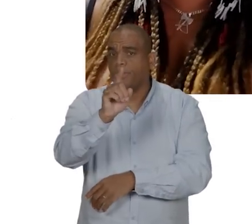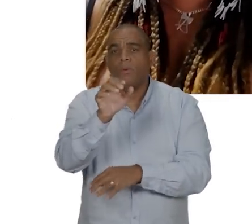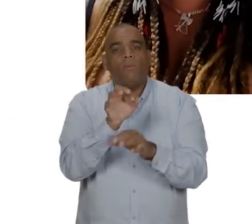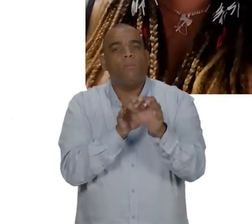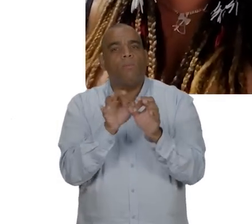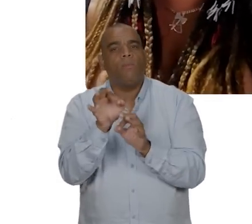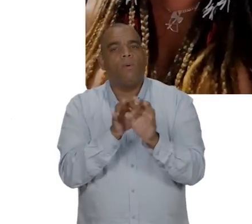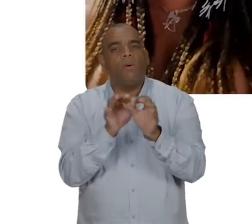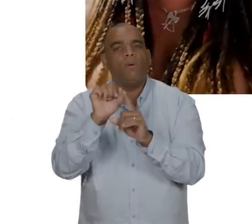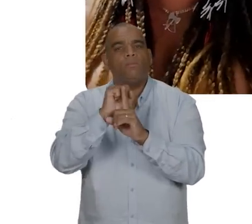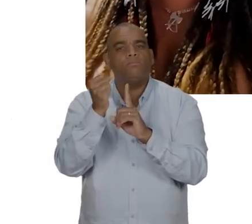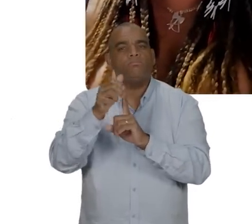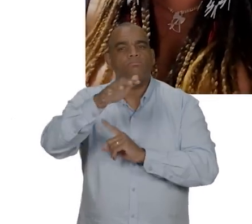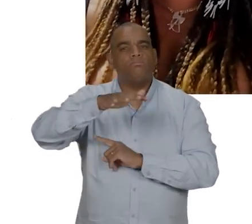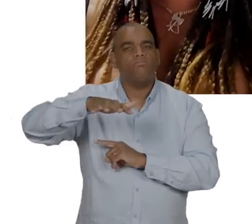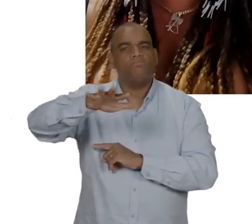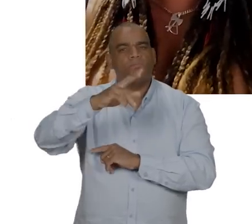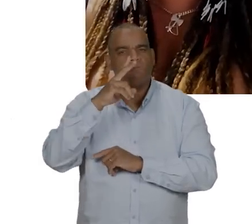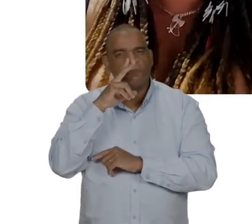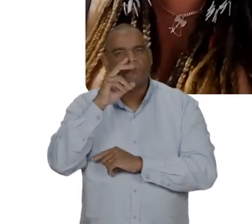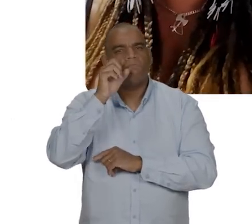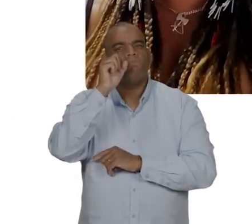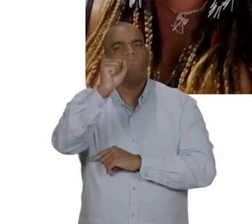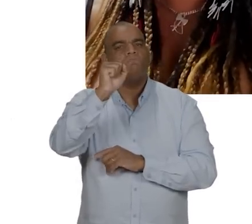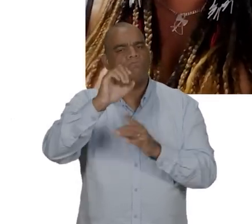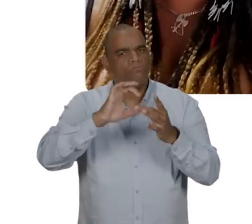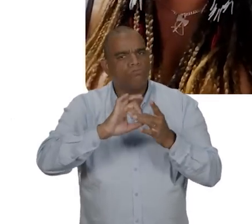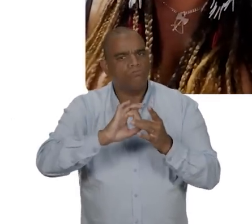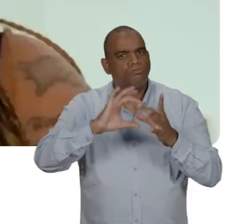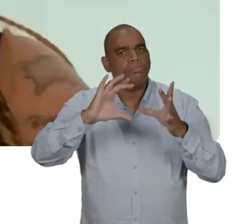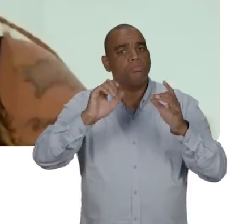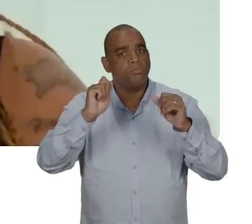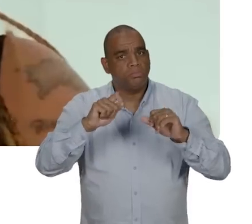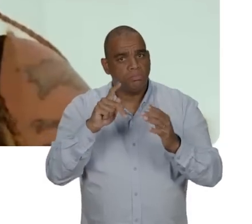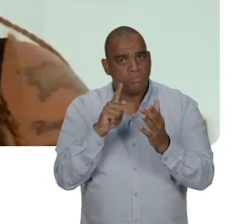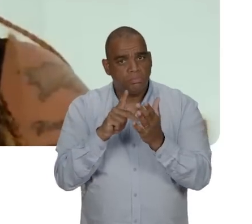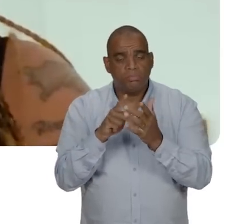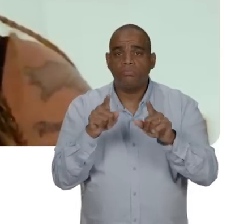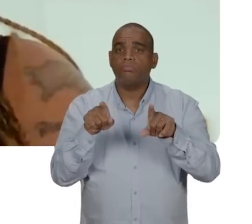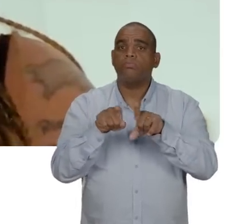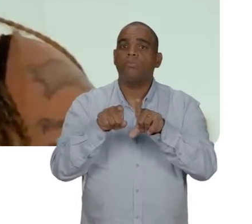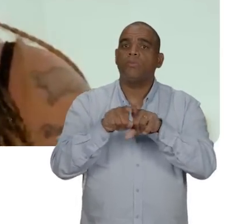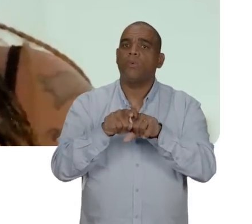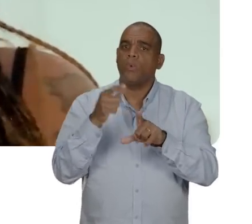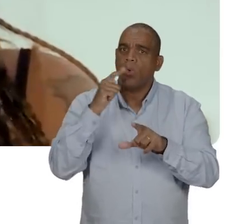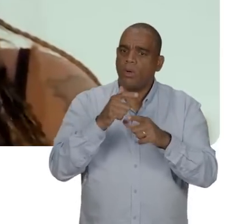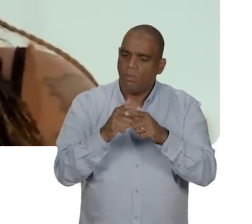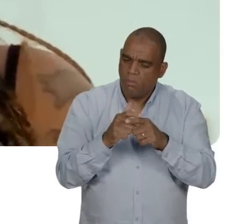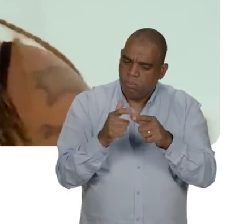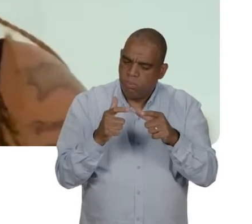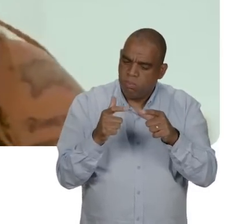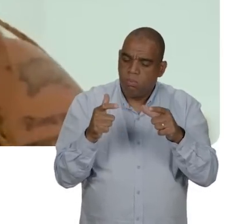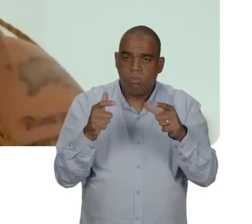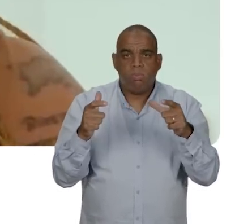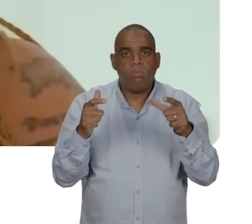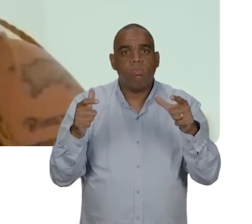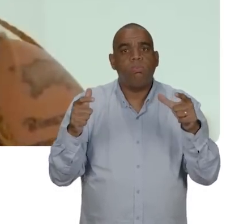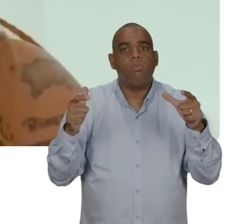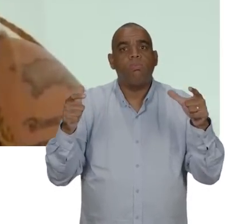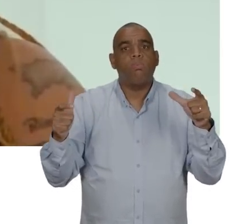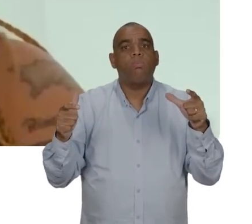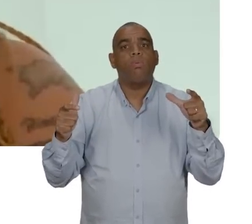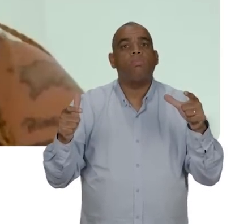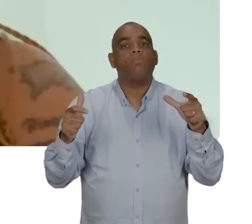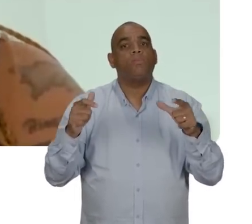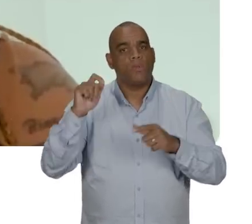disputar um projeto de sociedade, um projeto de fortalecimento da democracia, para que a gente possa ampliar, não só nesse momento, mas em outros momentos,